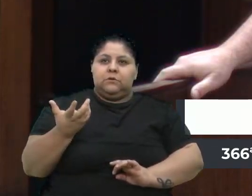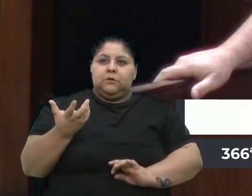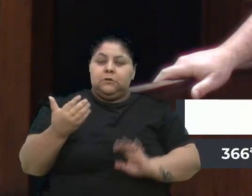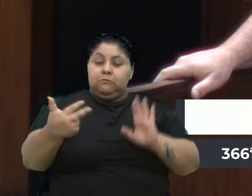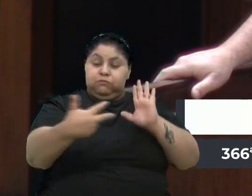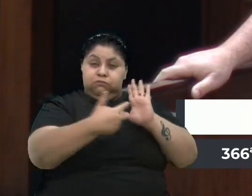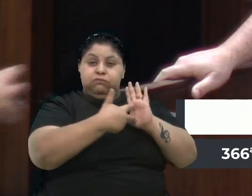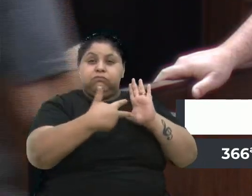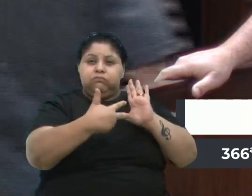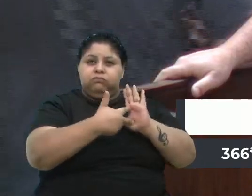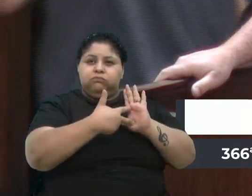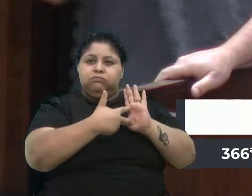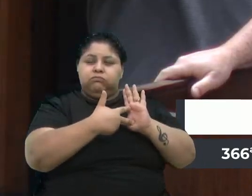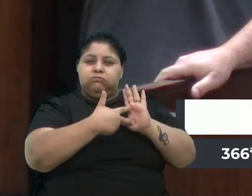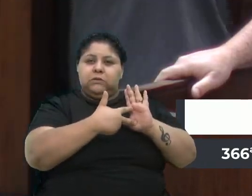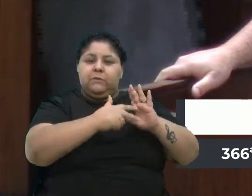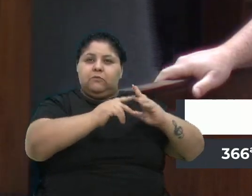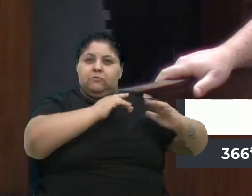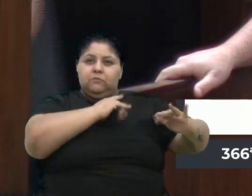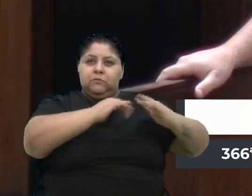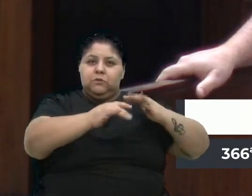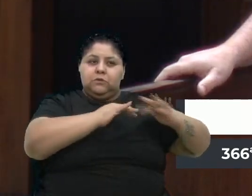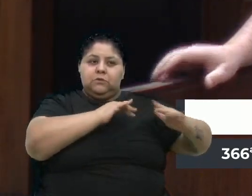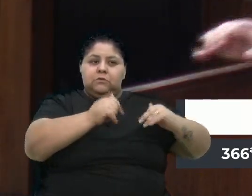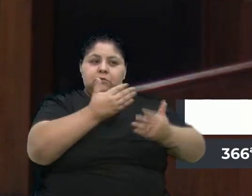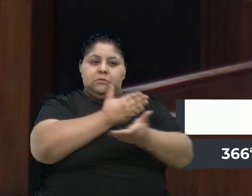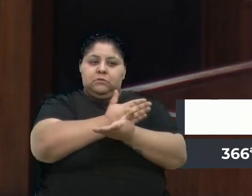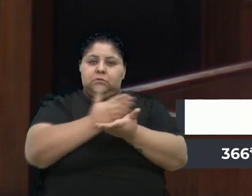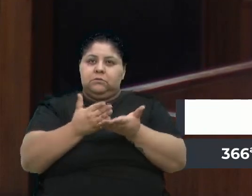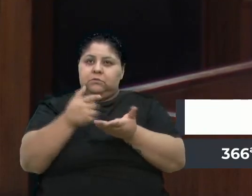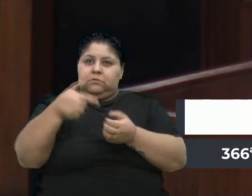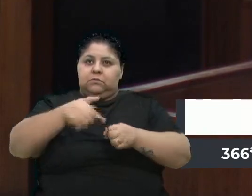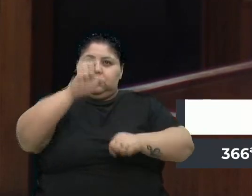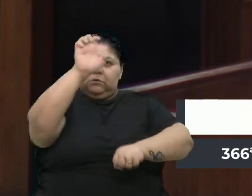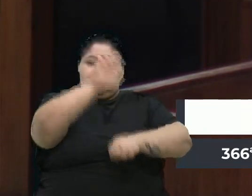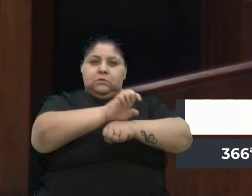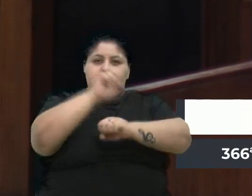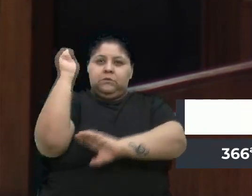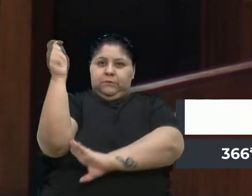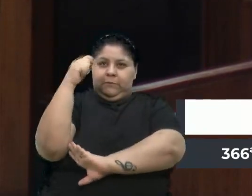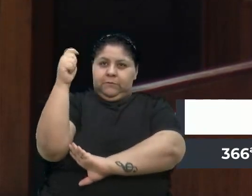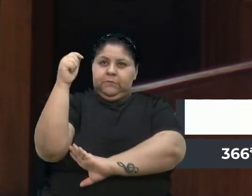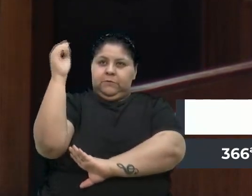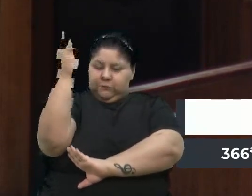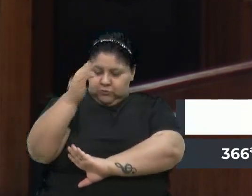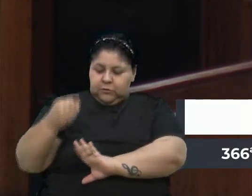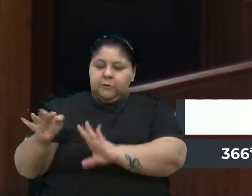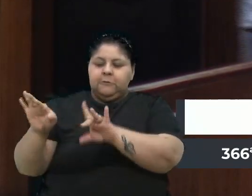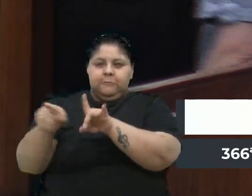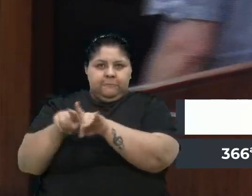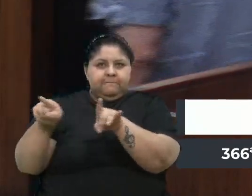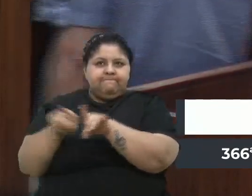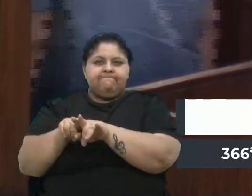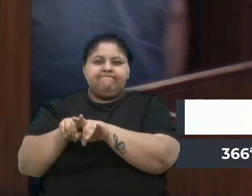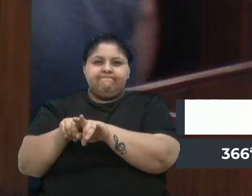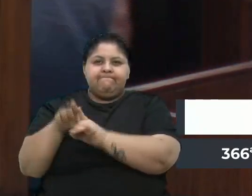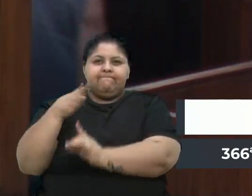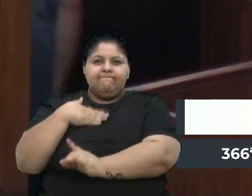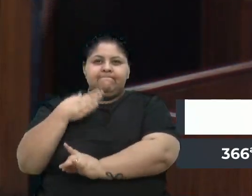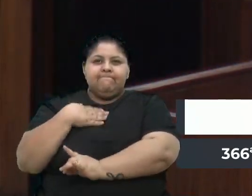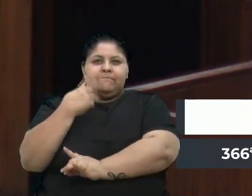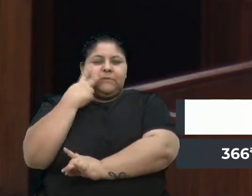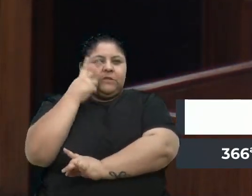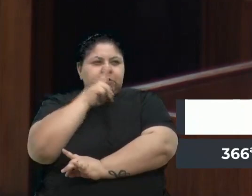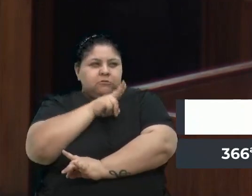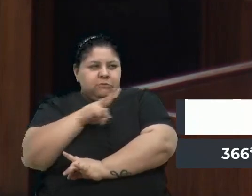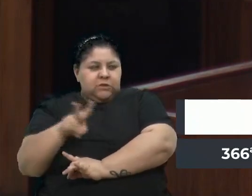para um movimento que tá começando aqui no estado do Rio Grande do Sul agora e no Brasil, e que eu vejo que é uma